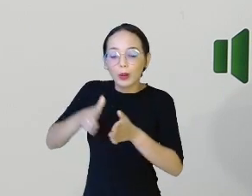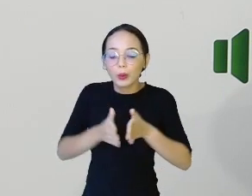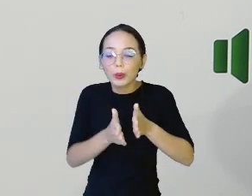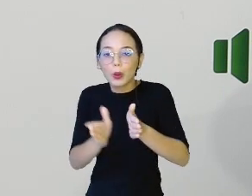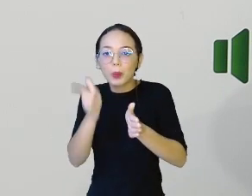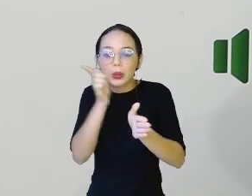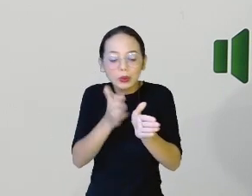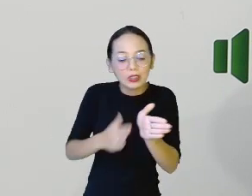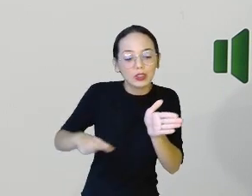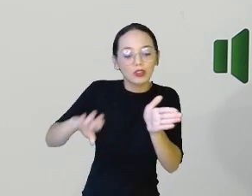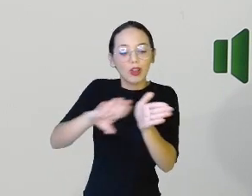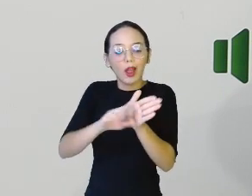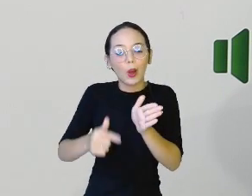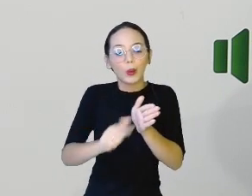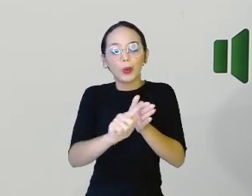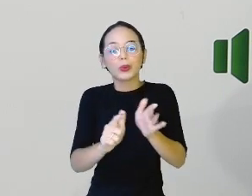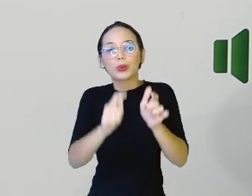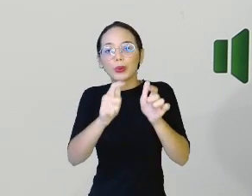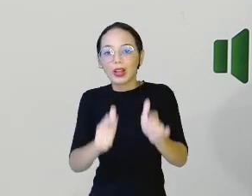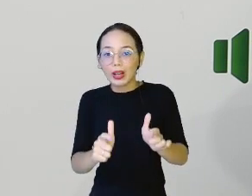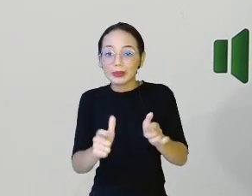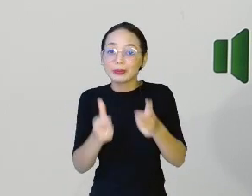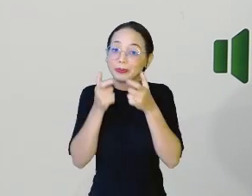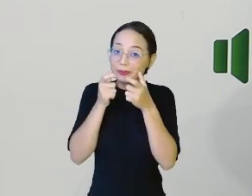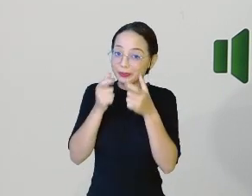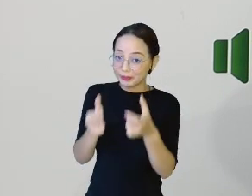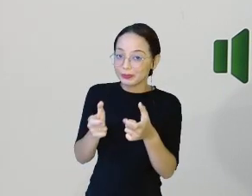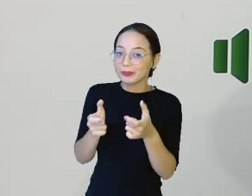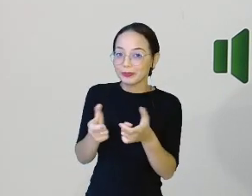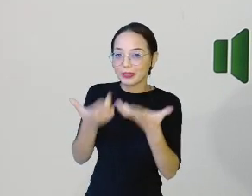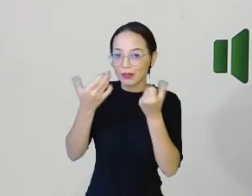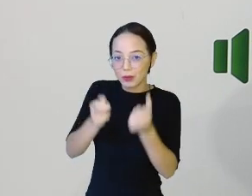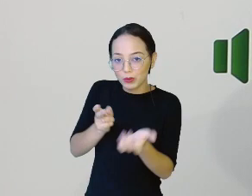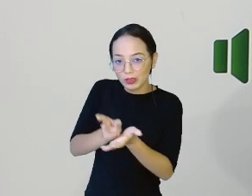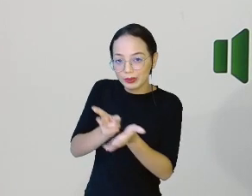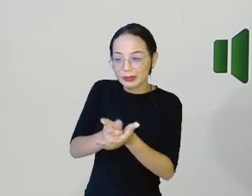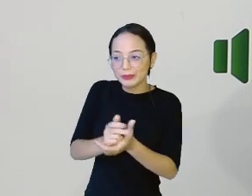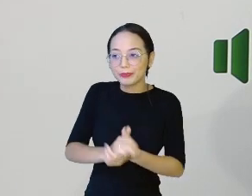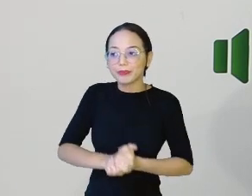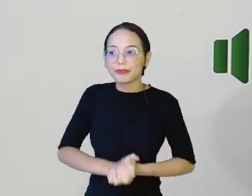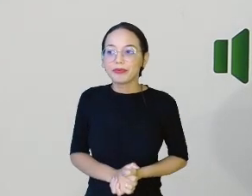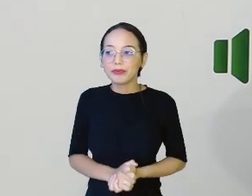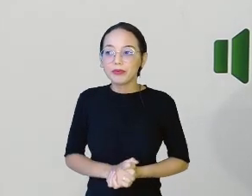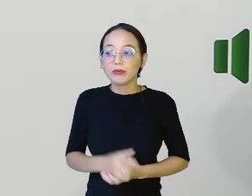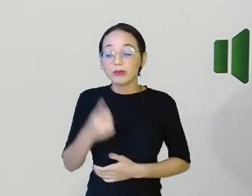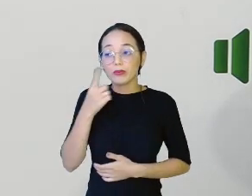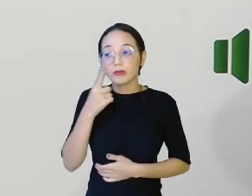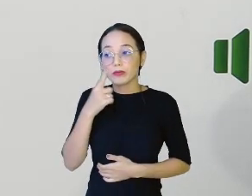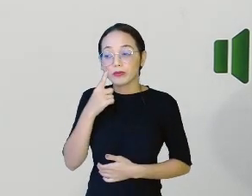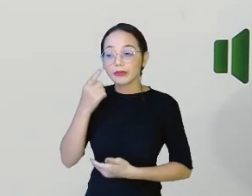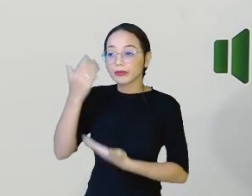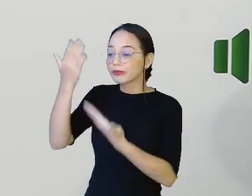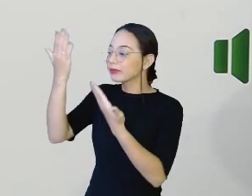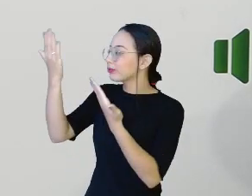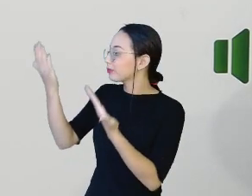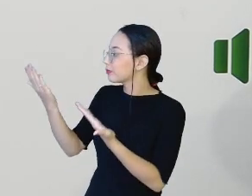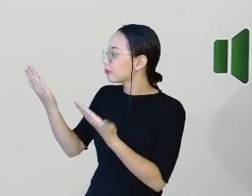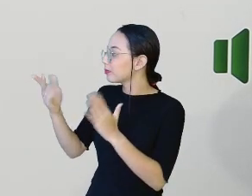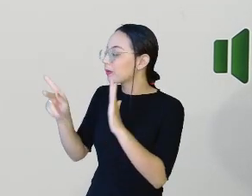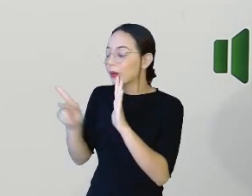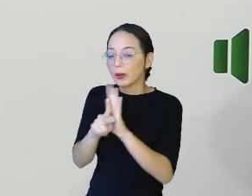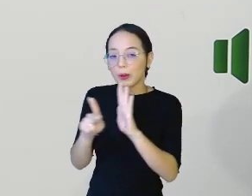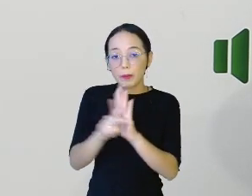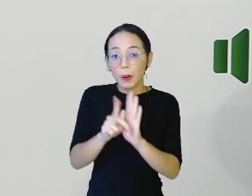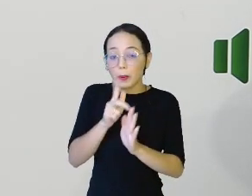se locomover. Interessante, não é? Vamos continuar. Essa aí é a imagem do